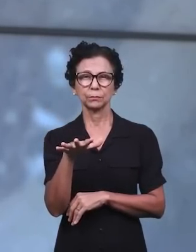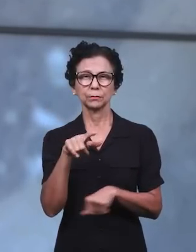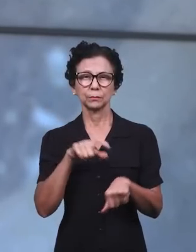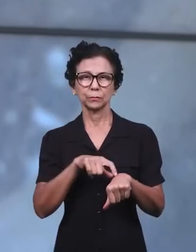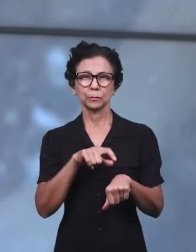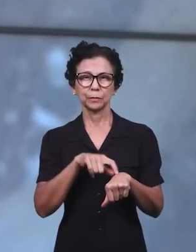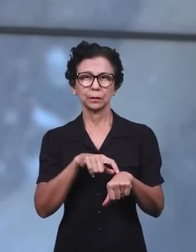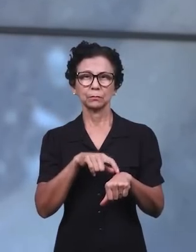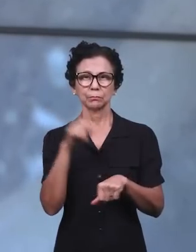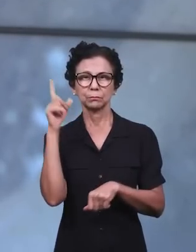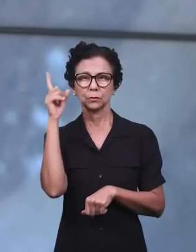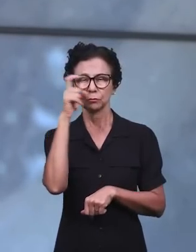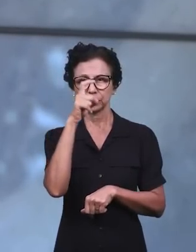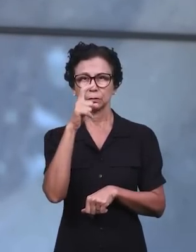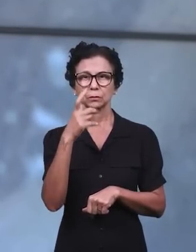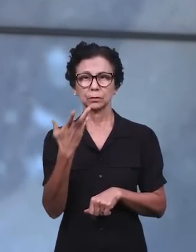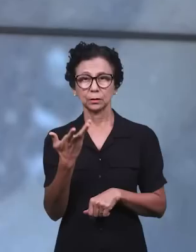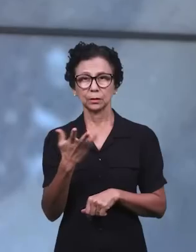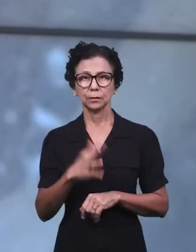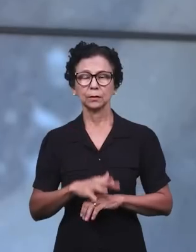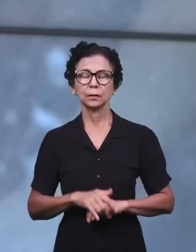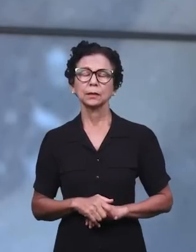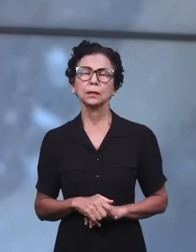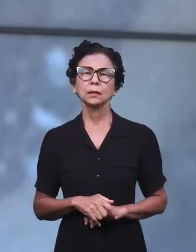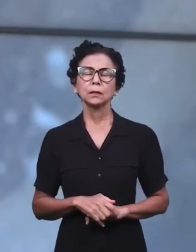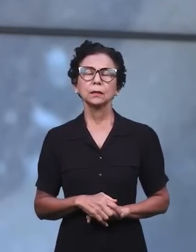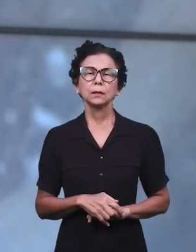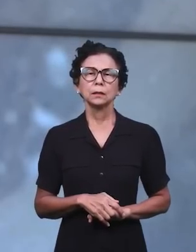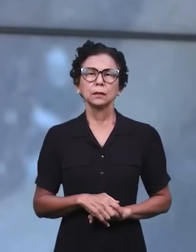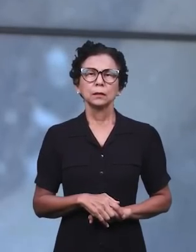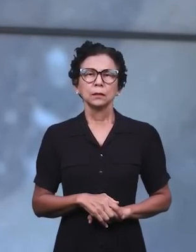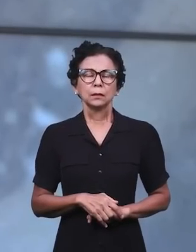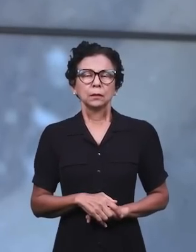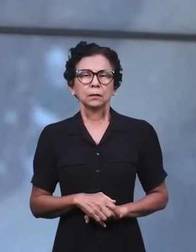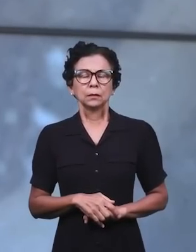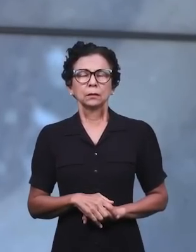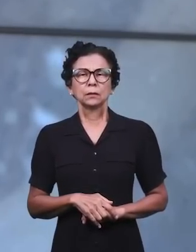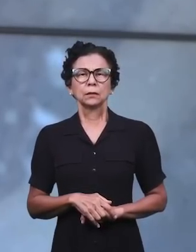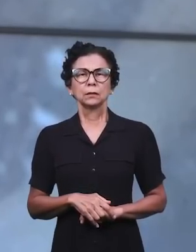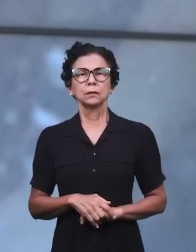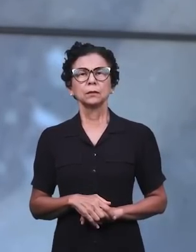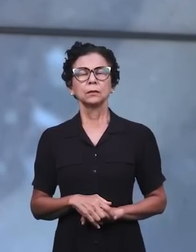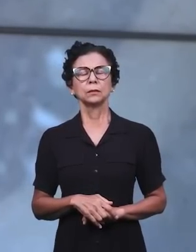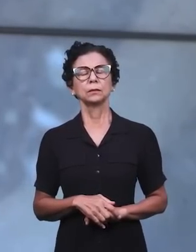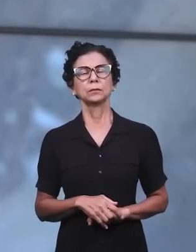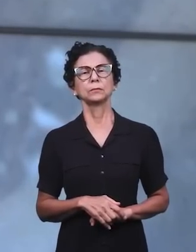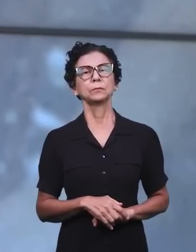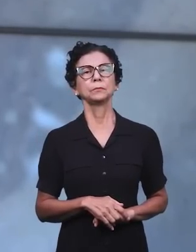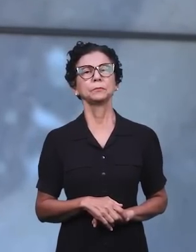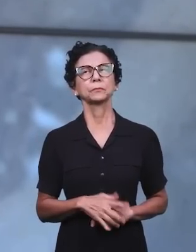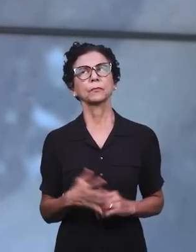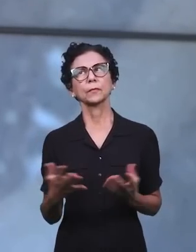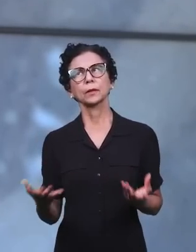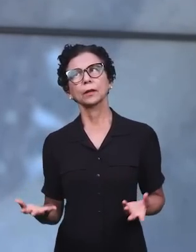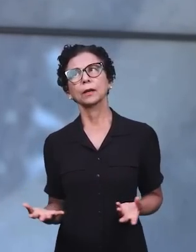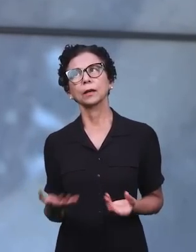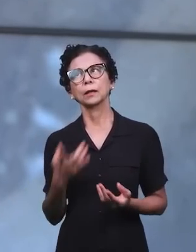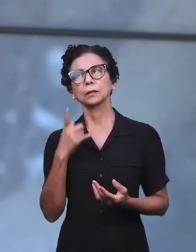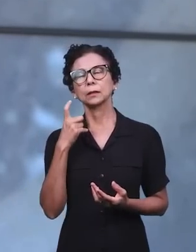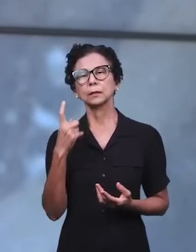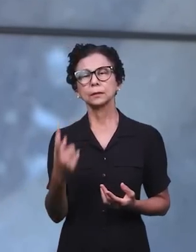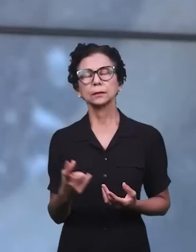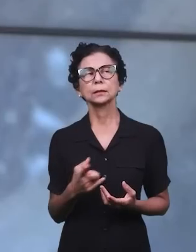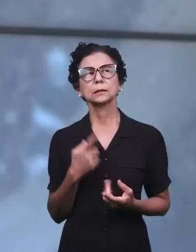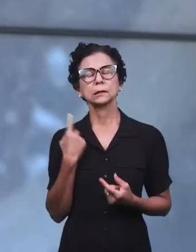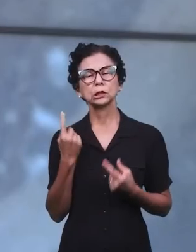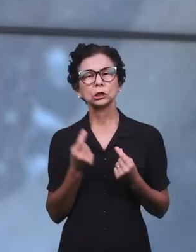momento. Sempre a gente tem o Fala Jovem, né? É interessante que nessa busca pelo